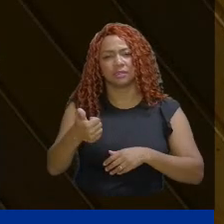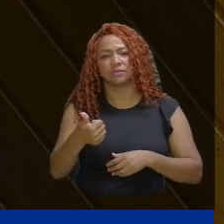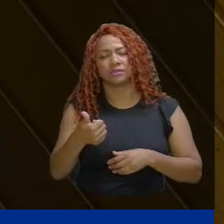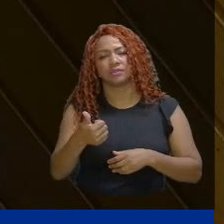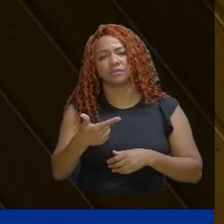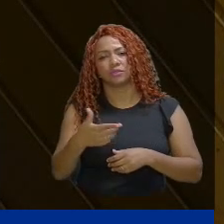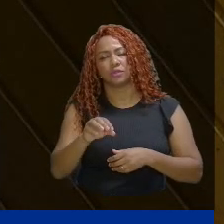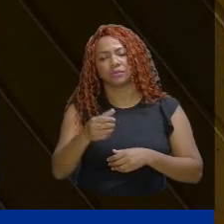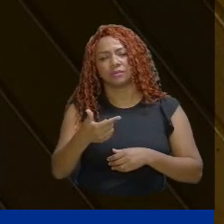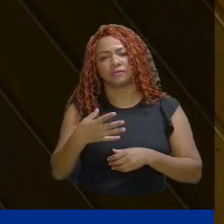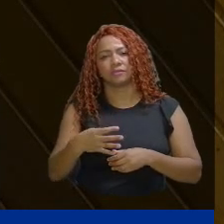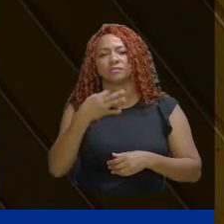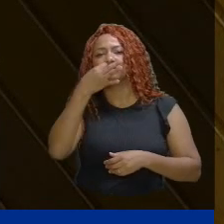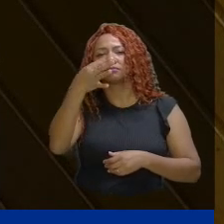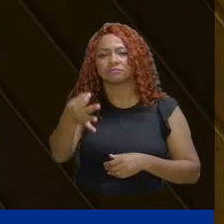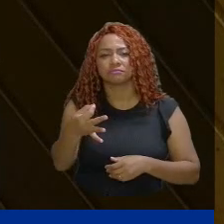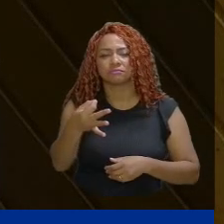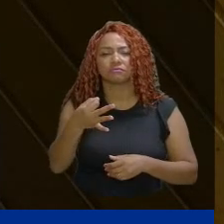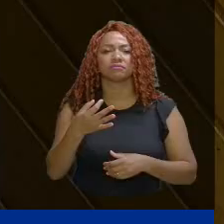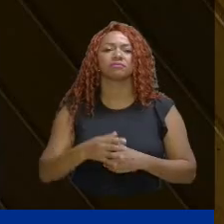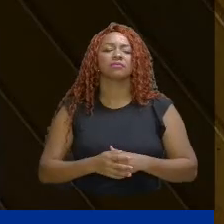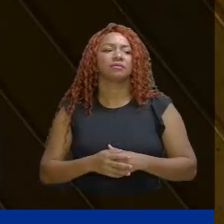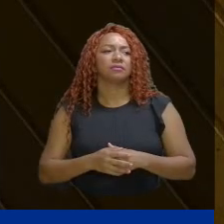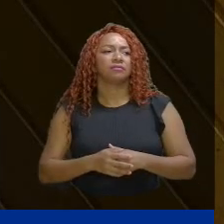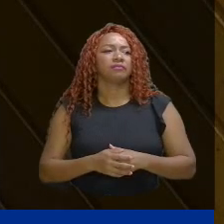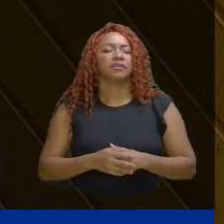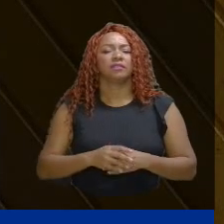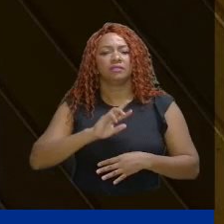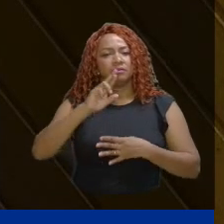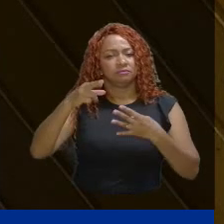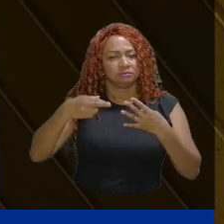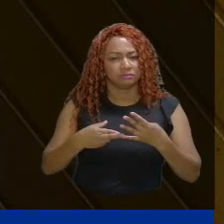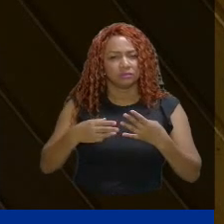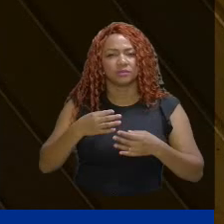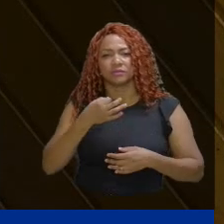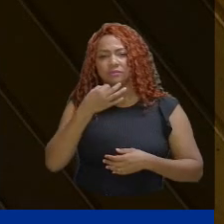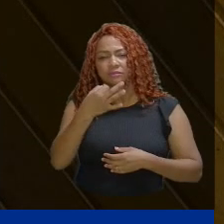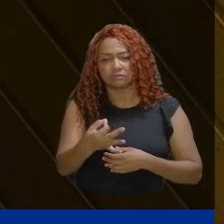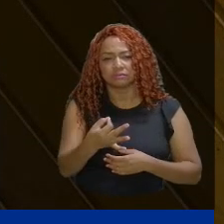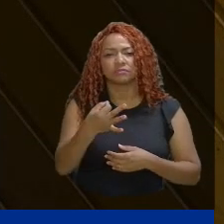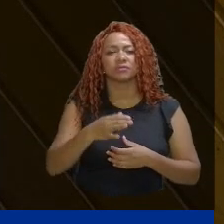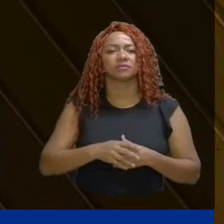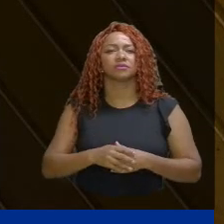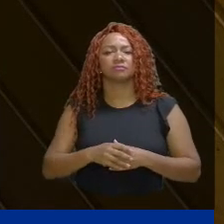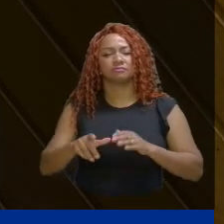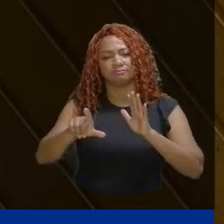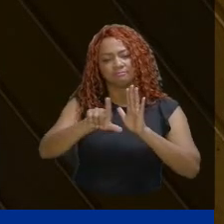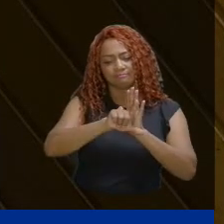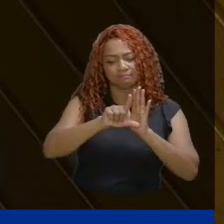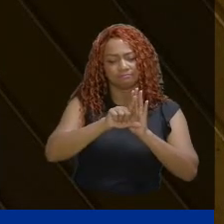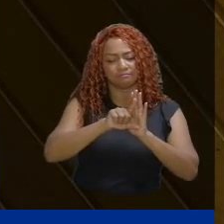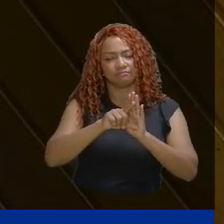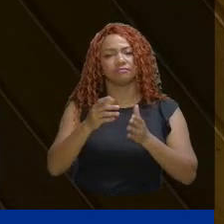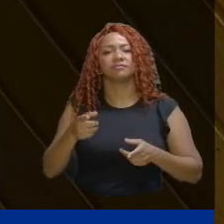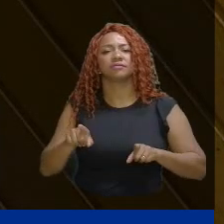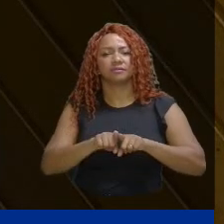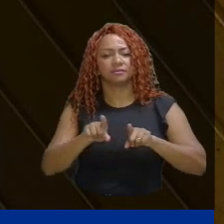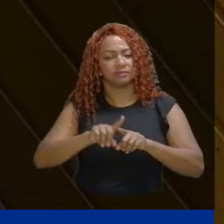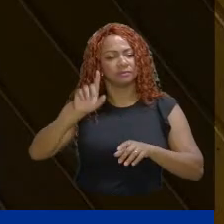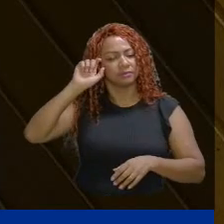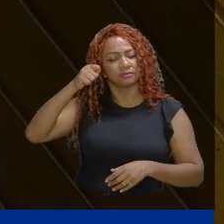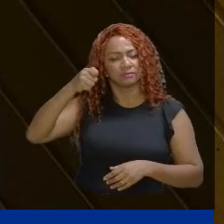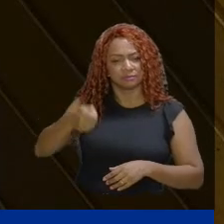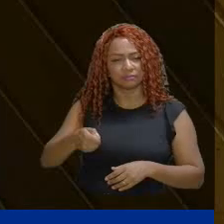Eleitoral apresentou parecer sobre o referido agravo, manifestando-se nos autos quanto à legalidade e aos efeitos da